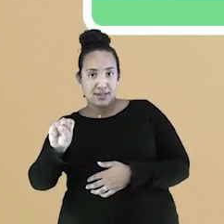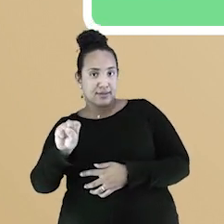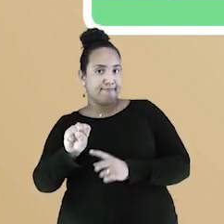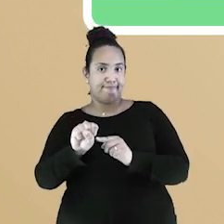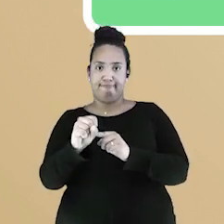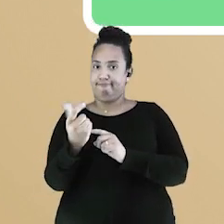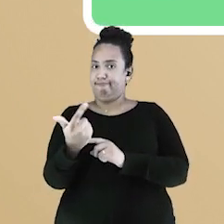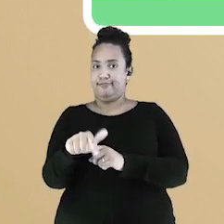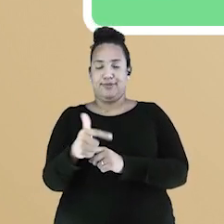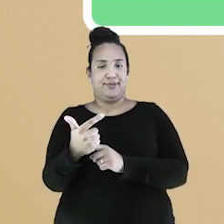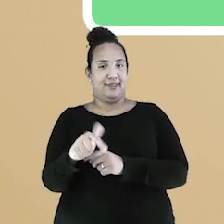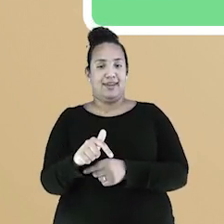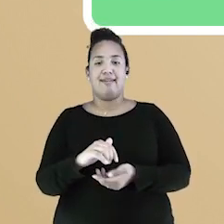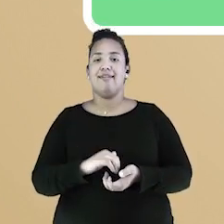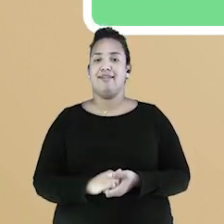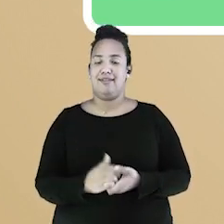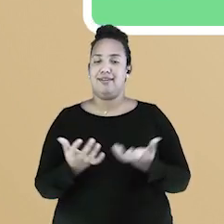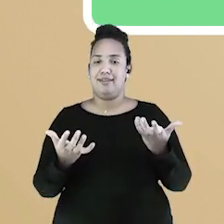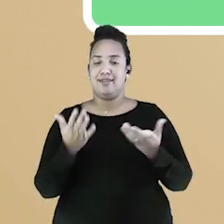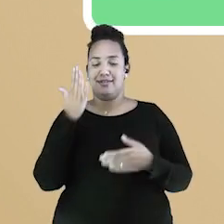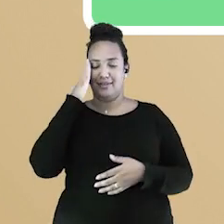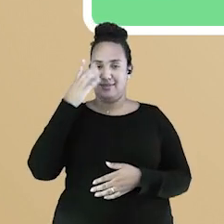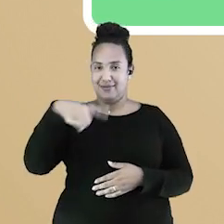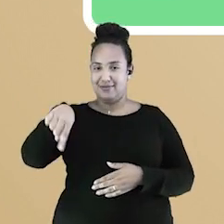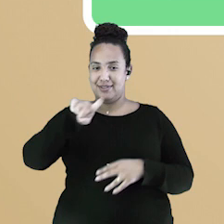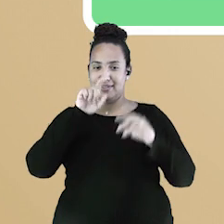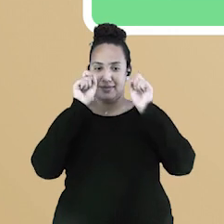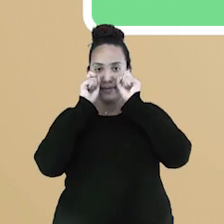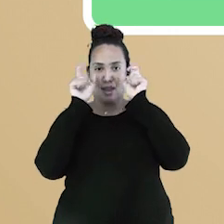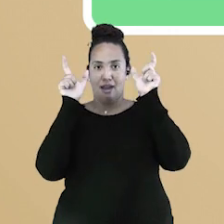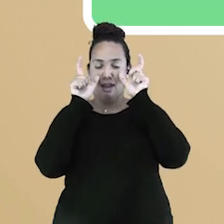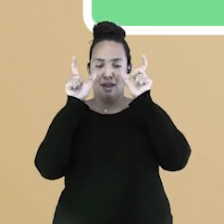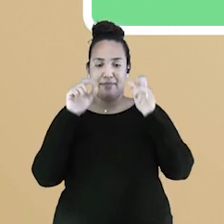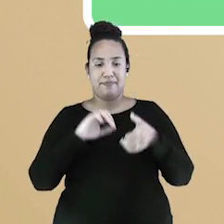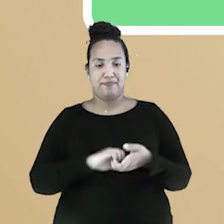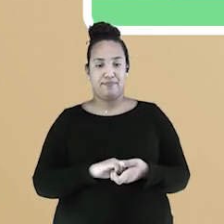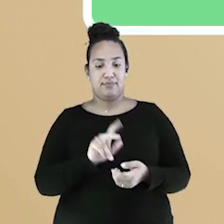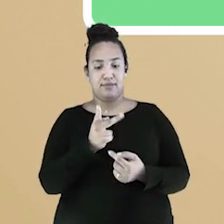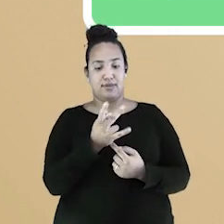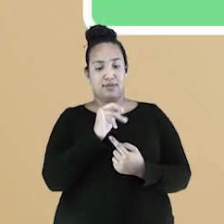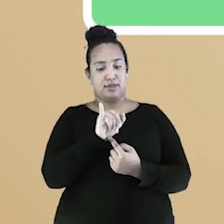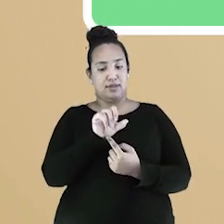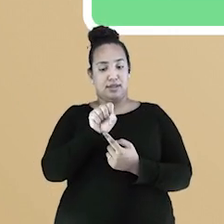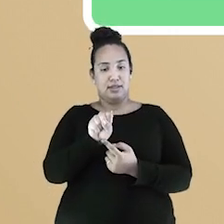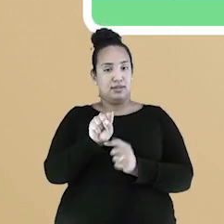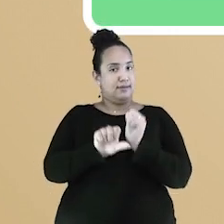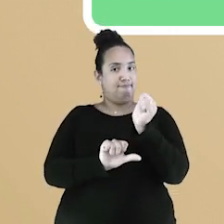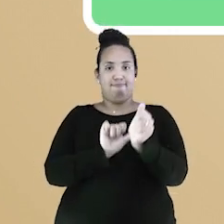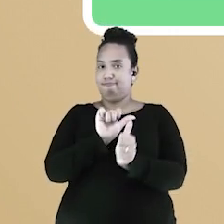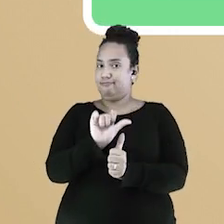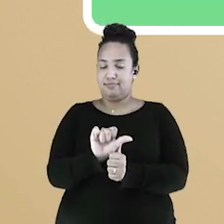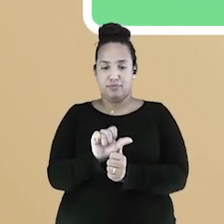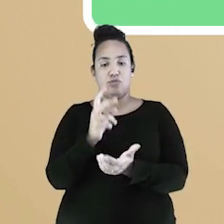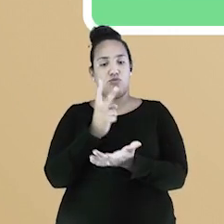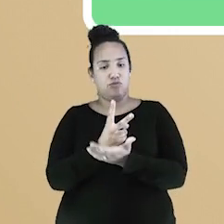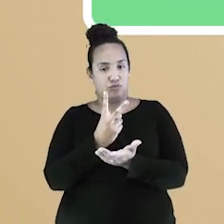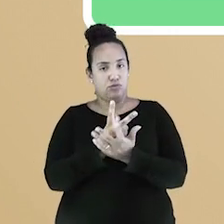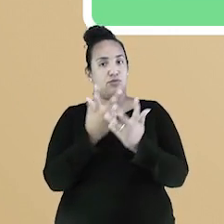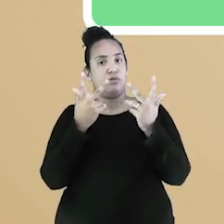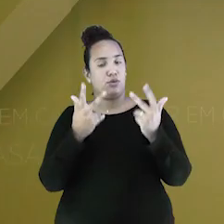O his não varia, como vimos antes. The White House was his. A Casa Branca era